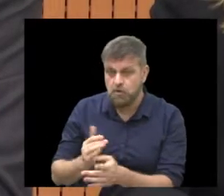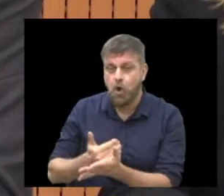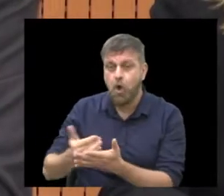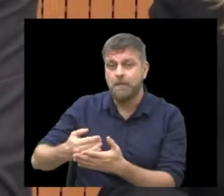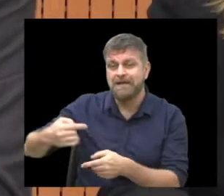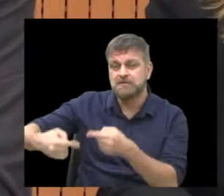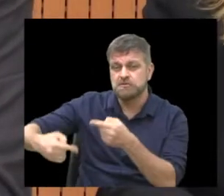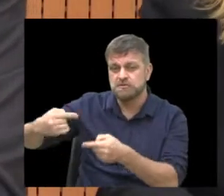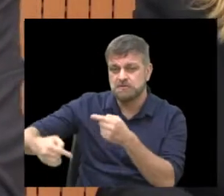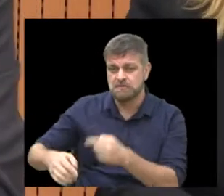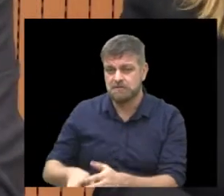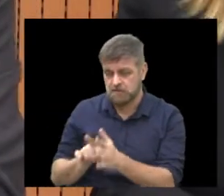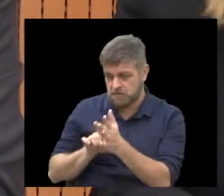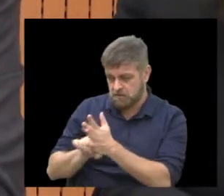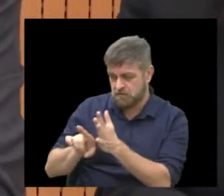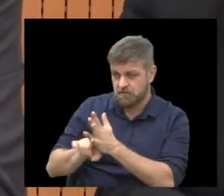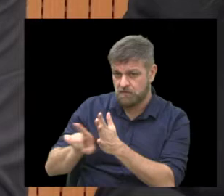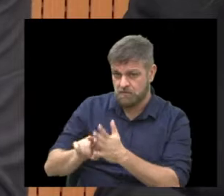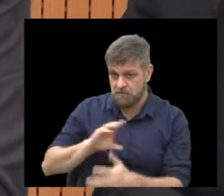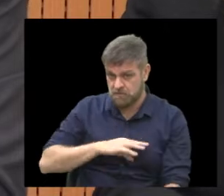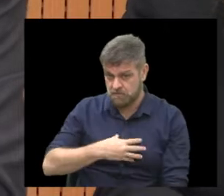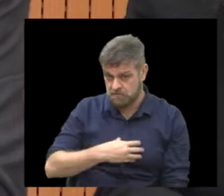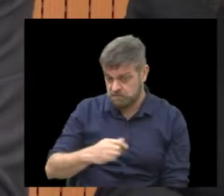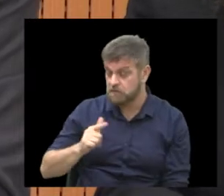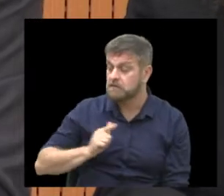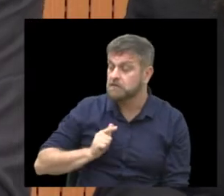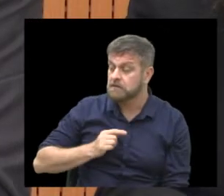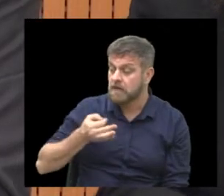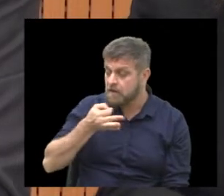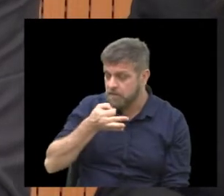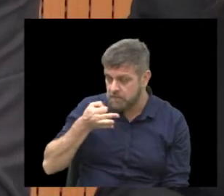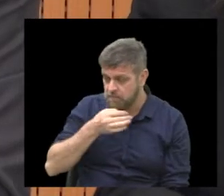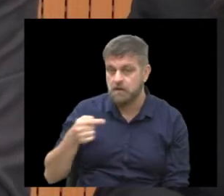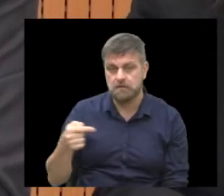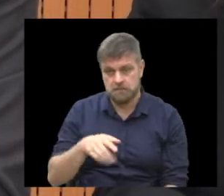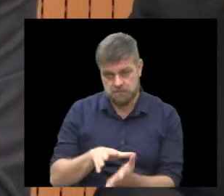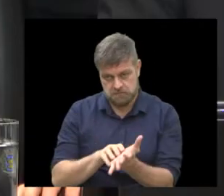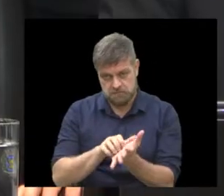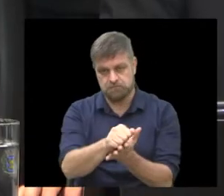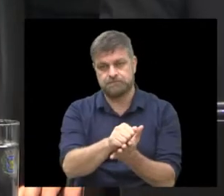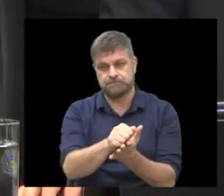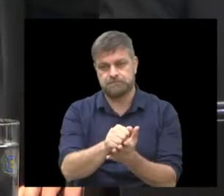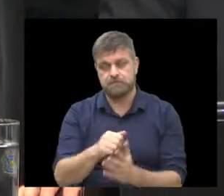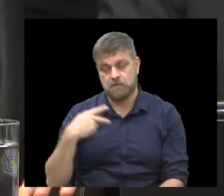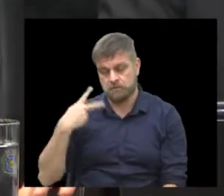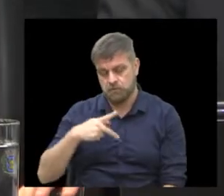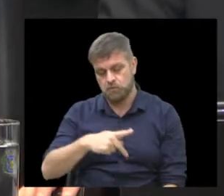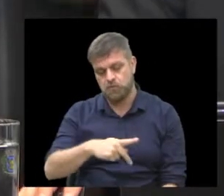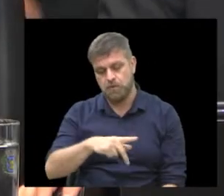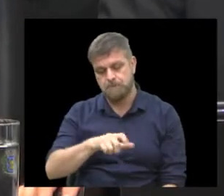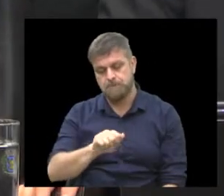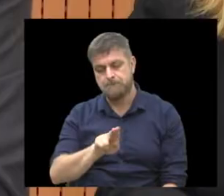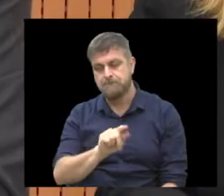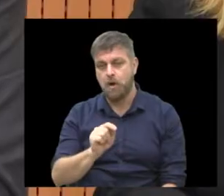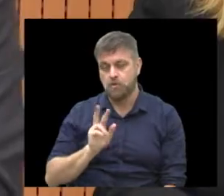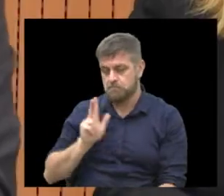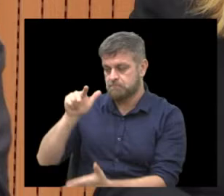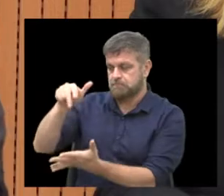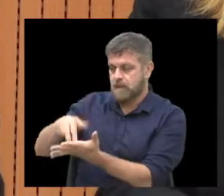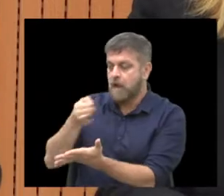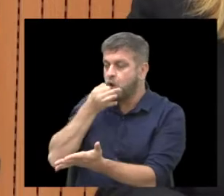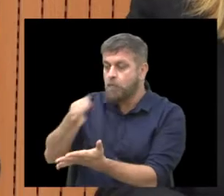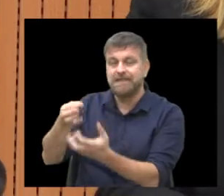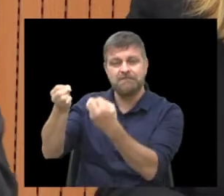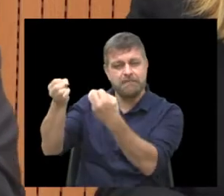entra em discussão. Indaga o vereador Campos Filho se há vereador inscrito a discutir. Devidamente inscrito, o vereador Dr. Paulo Galtério. Vereador